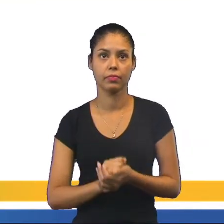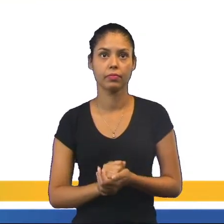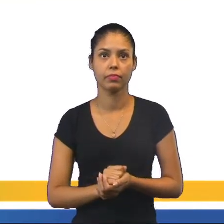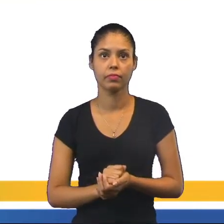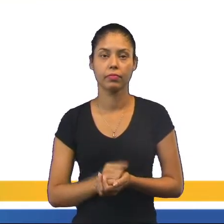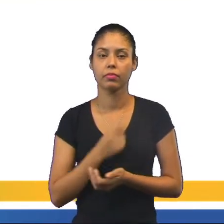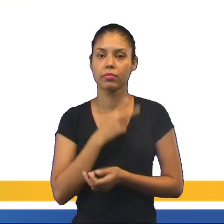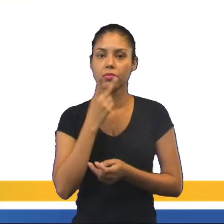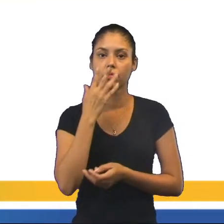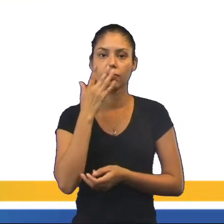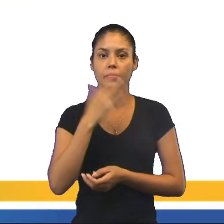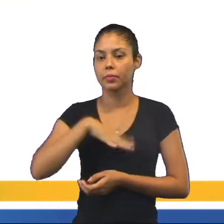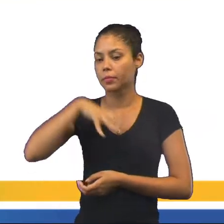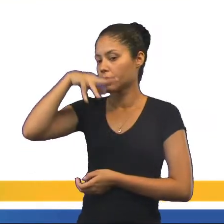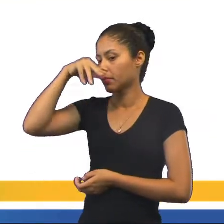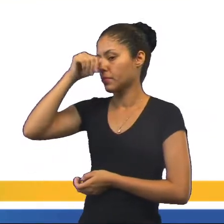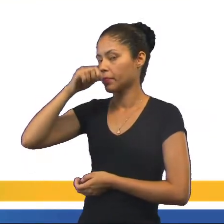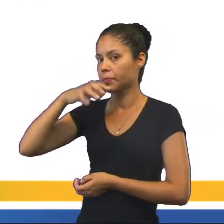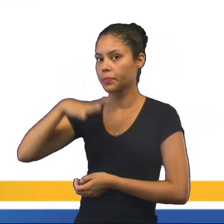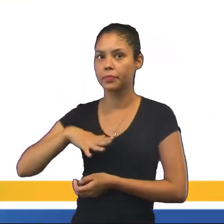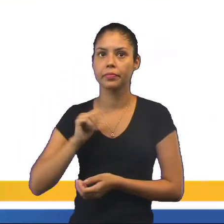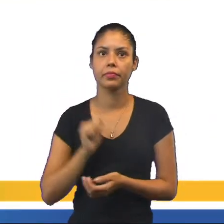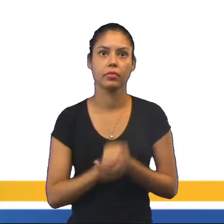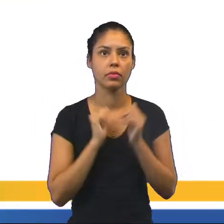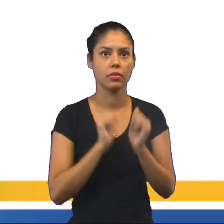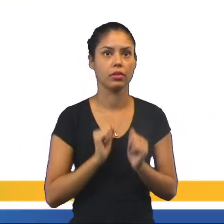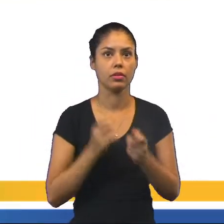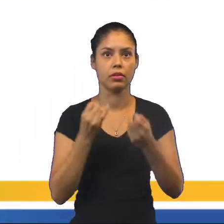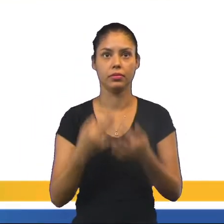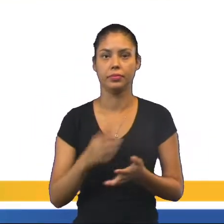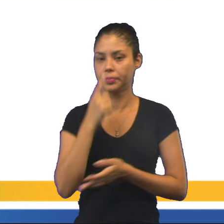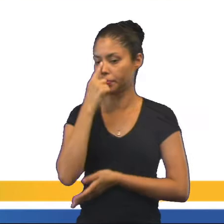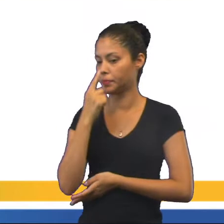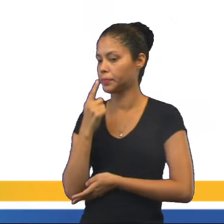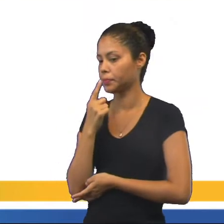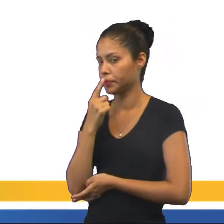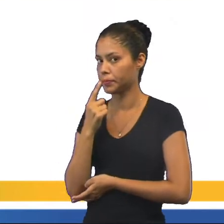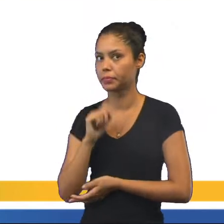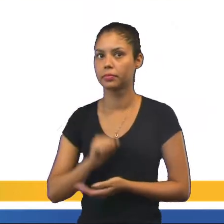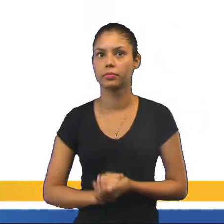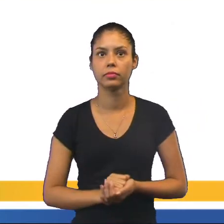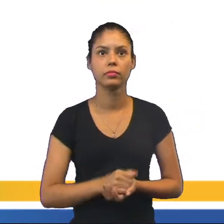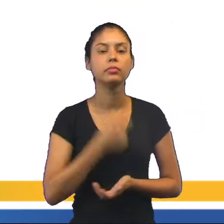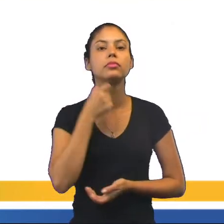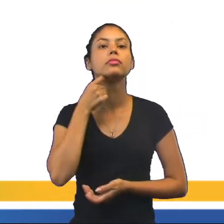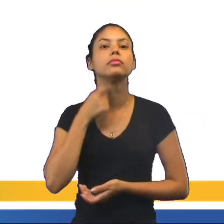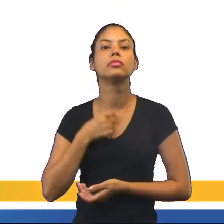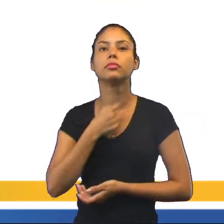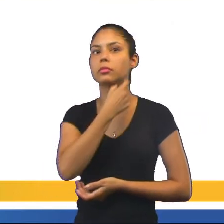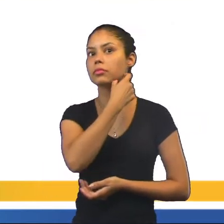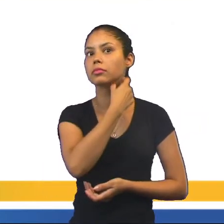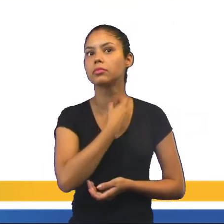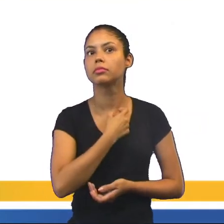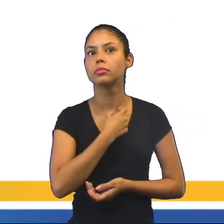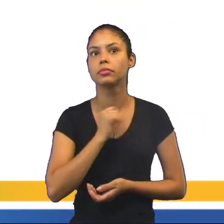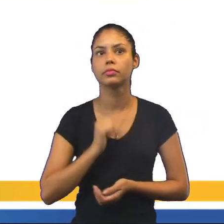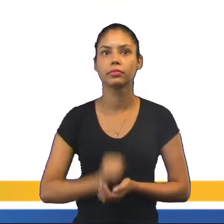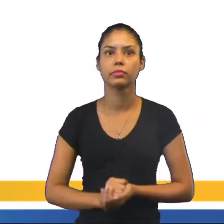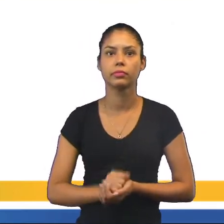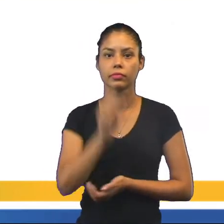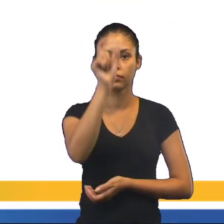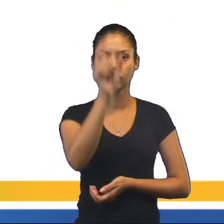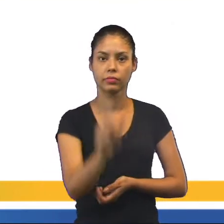vias respiratórias. Nessas vias, nós podemos citar as cavidades nasais, faringe,